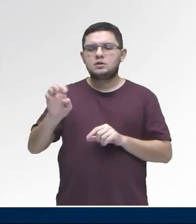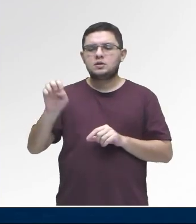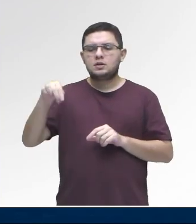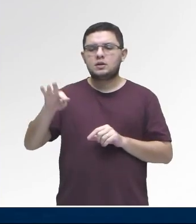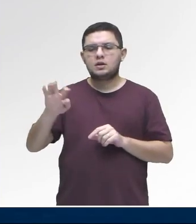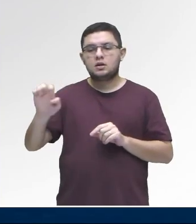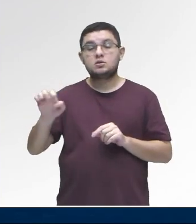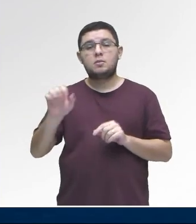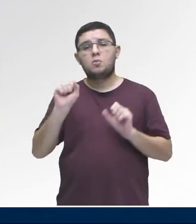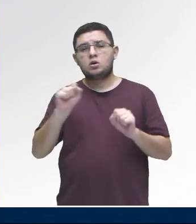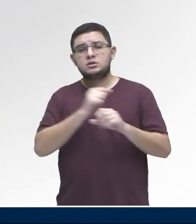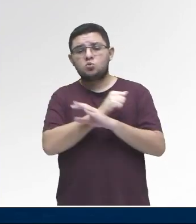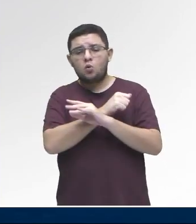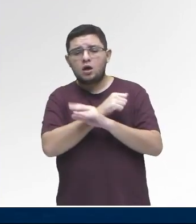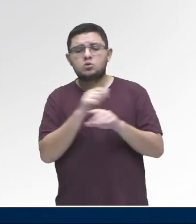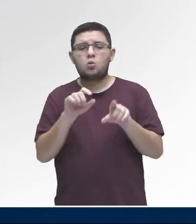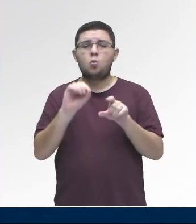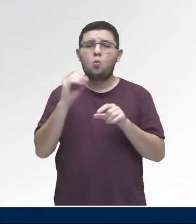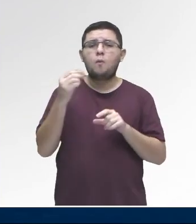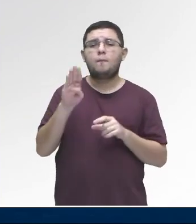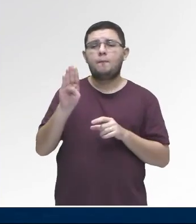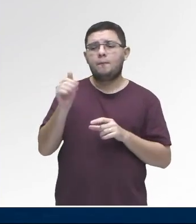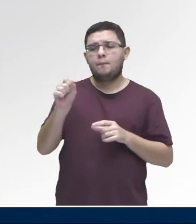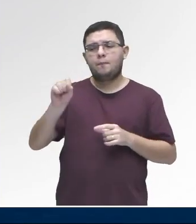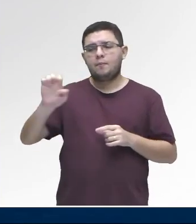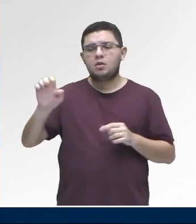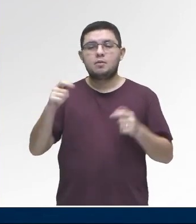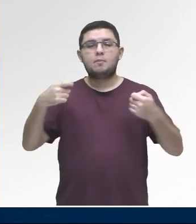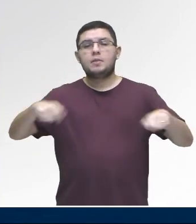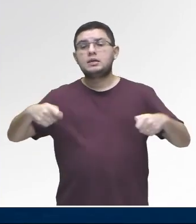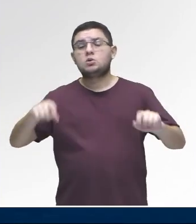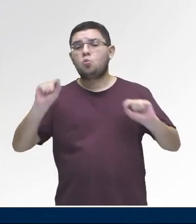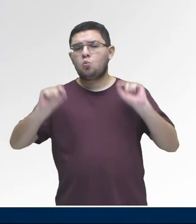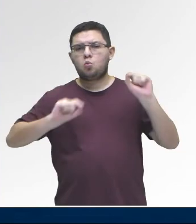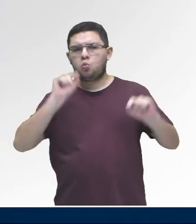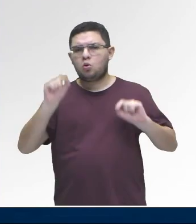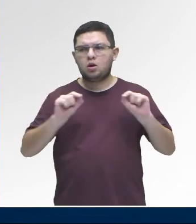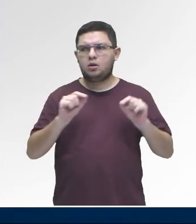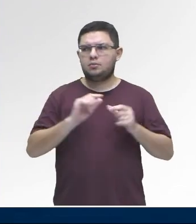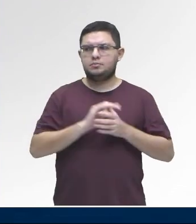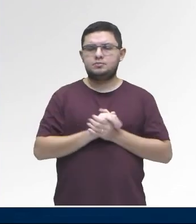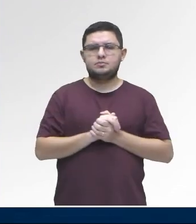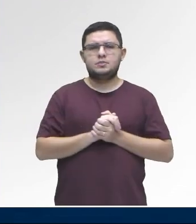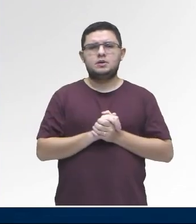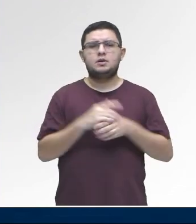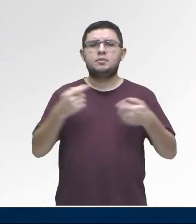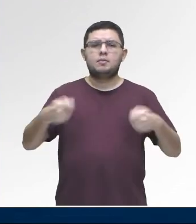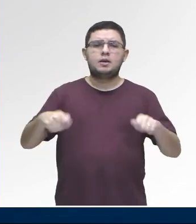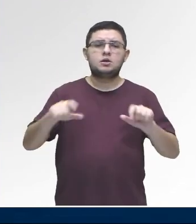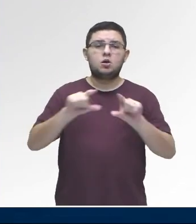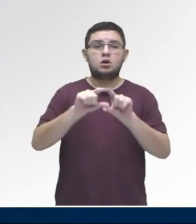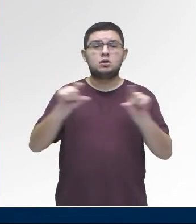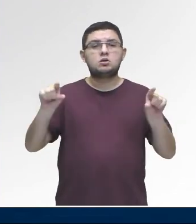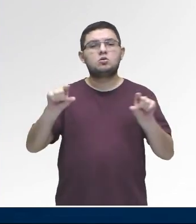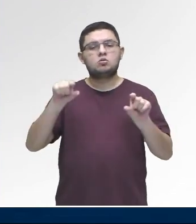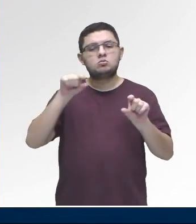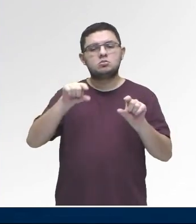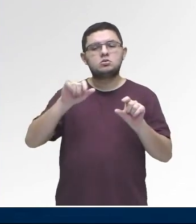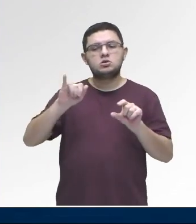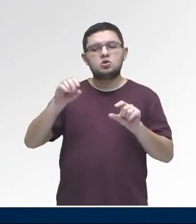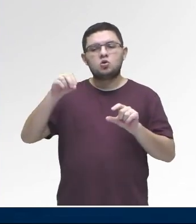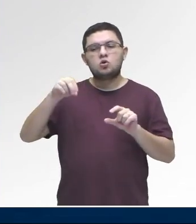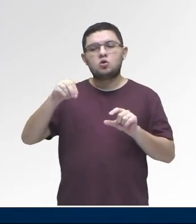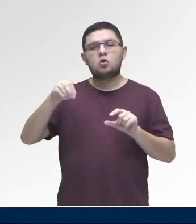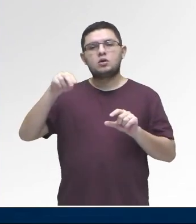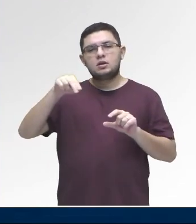de uma base, é necessário, né, termos a equação de ionização do